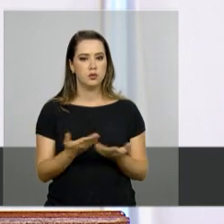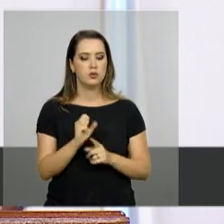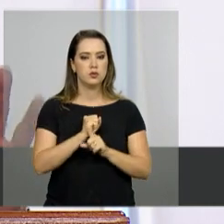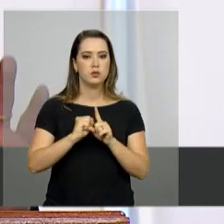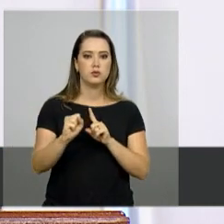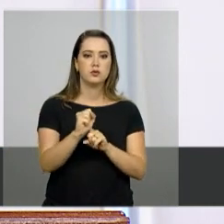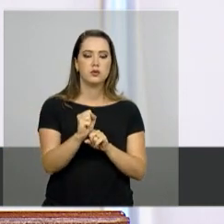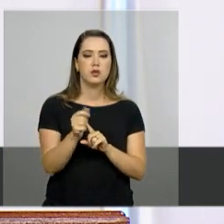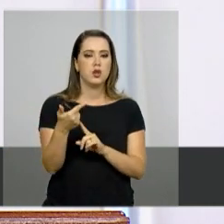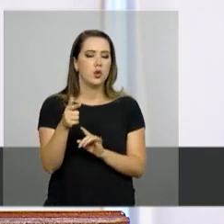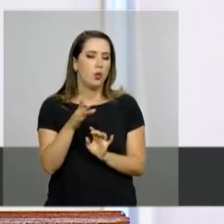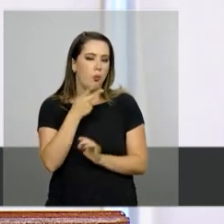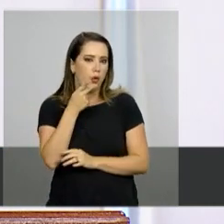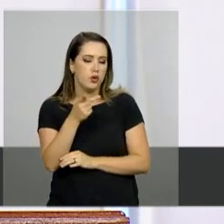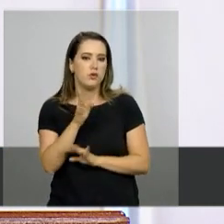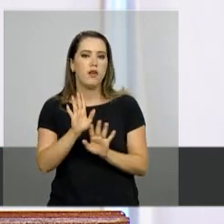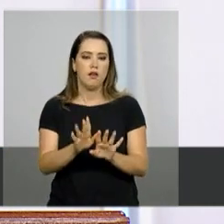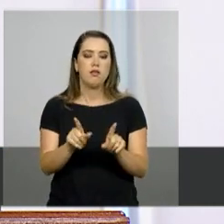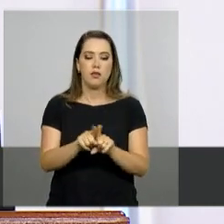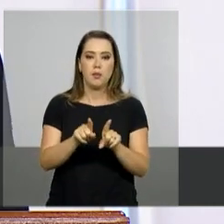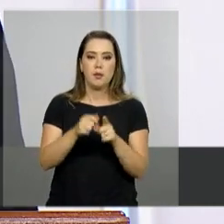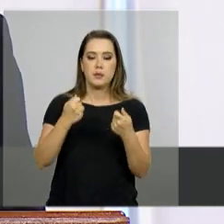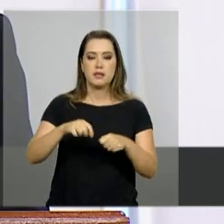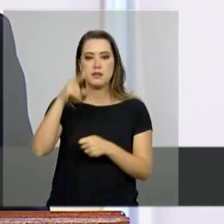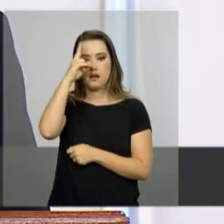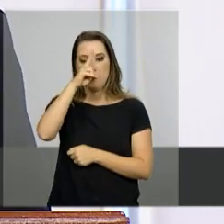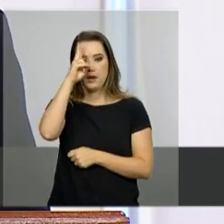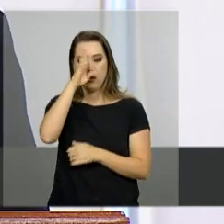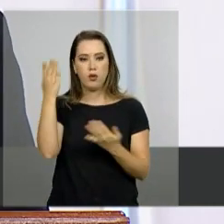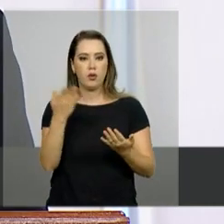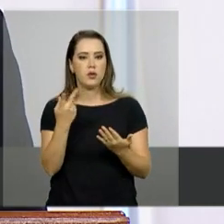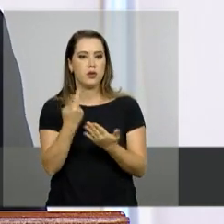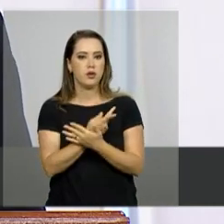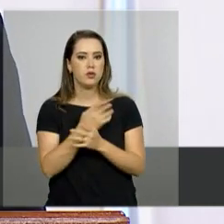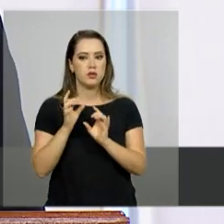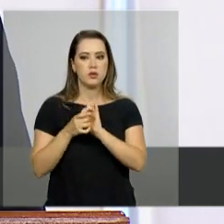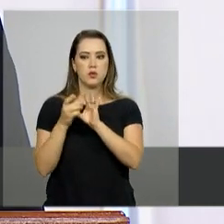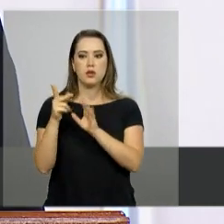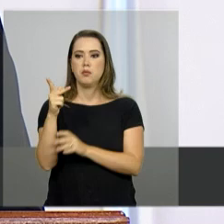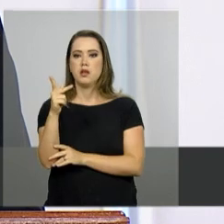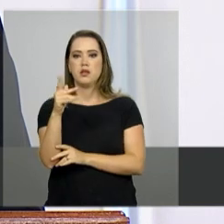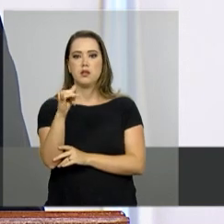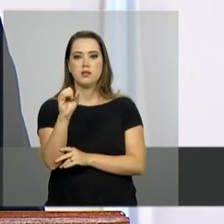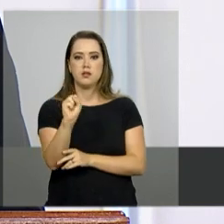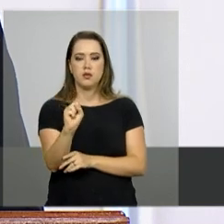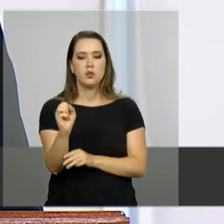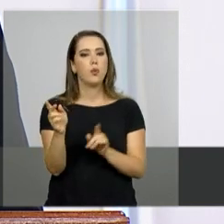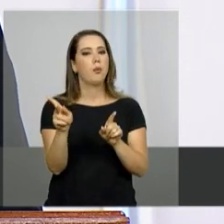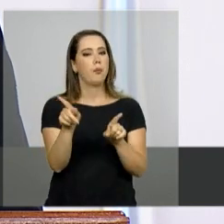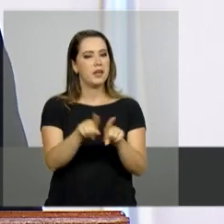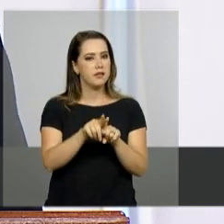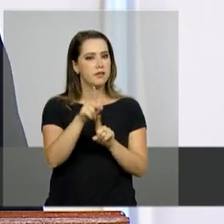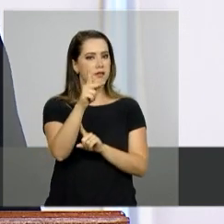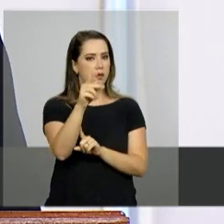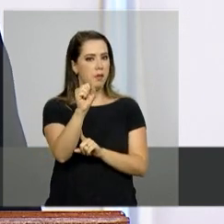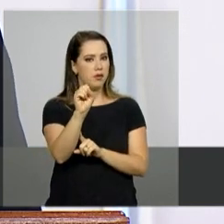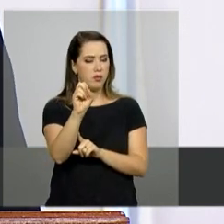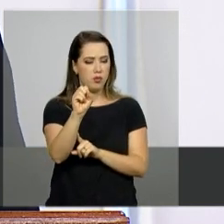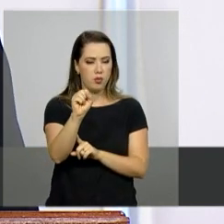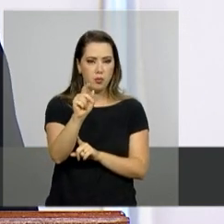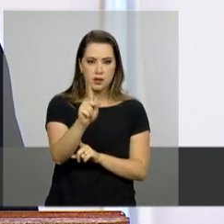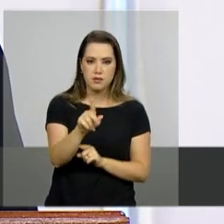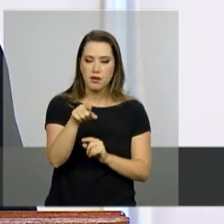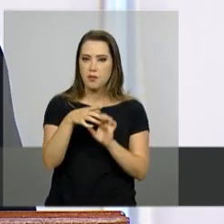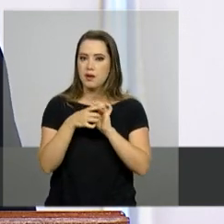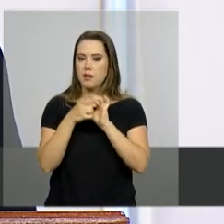sem deixar de recordar o que agora está sendo feito com a liberação do pis pasep e vai permitir que milhões de